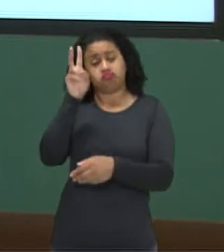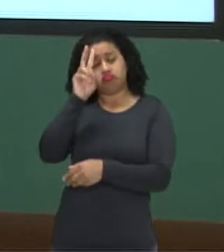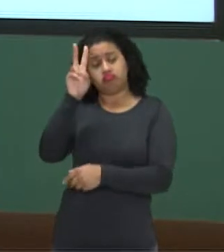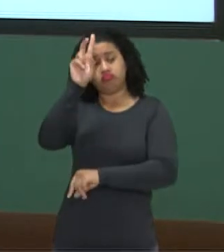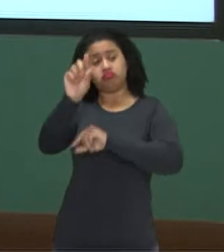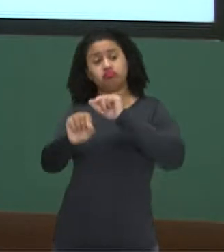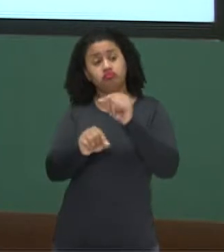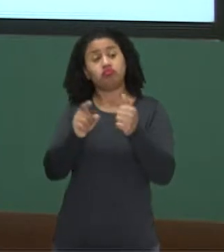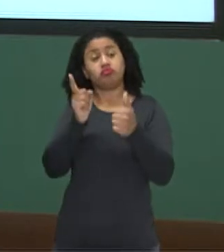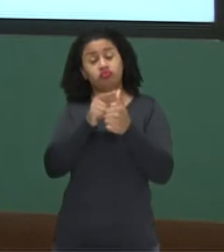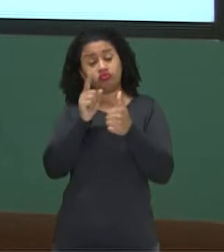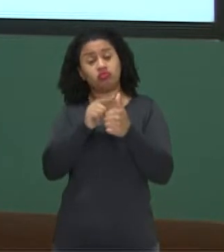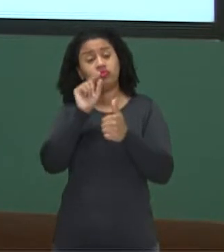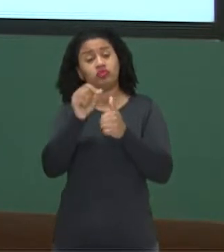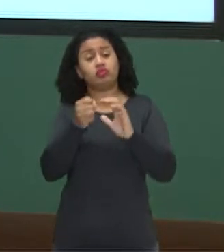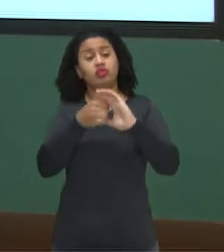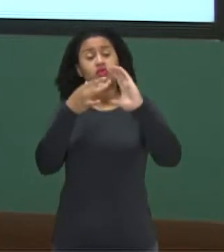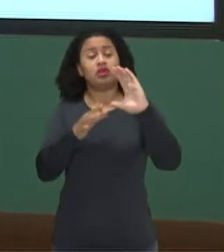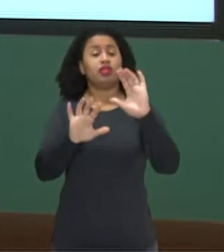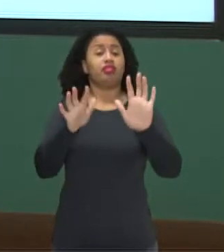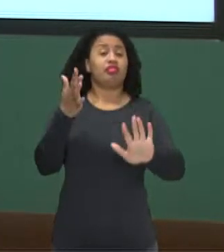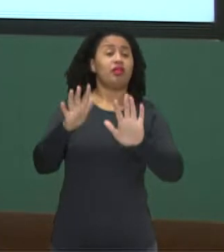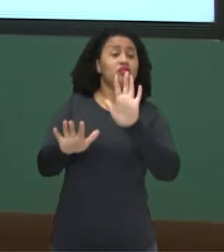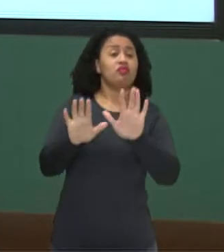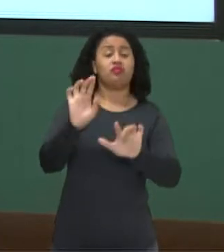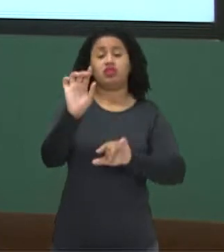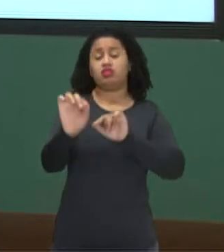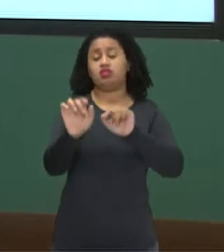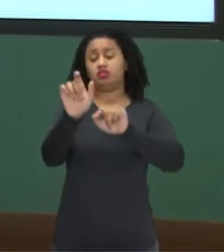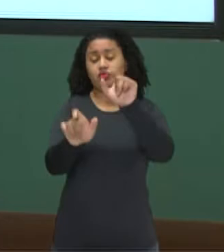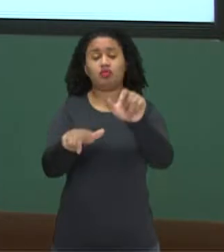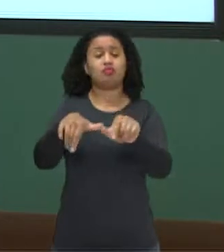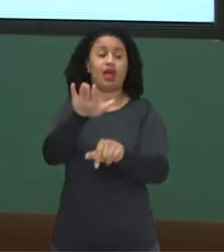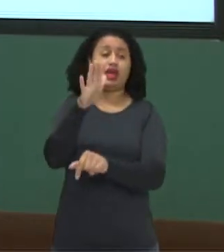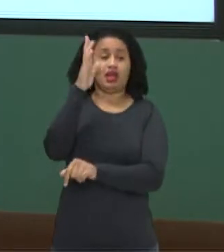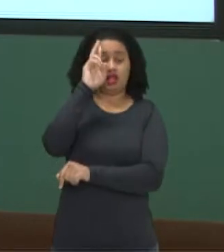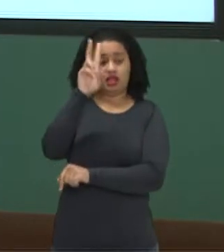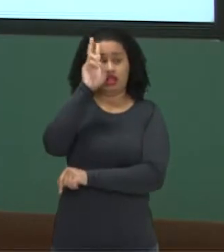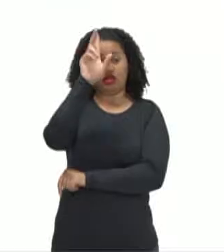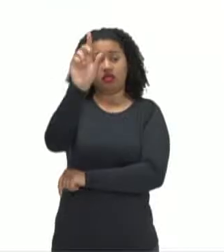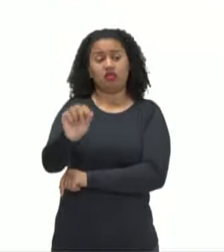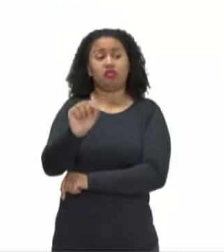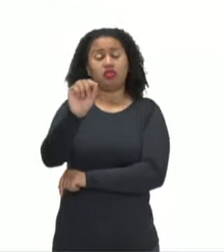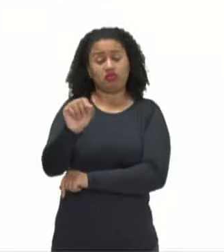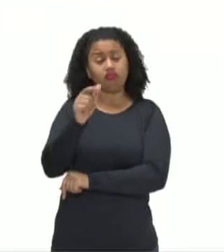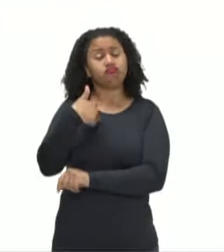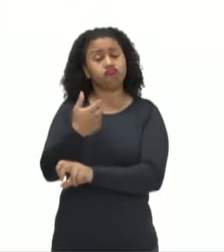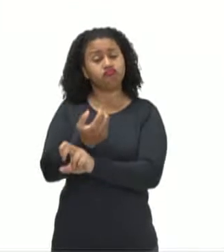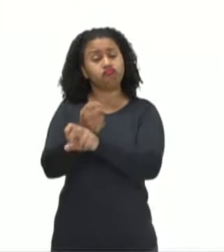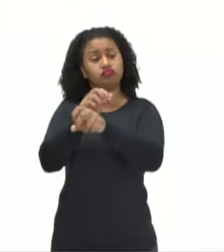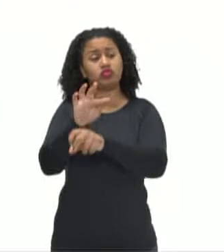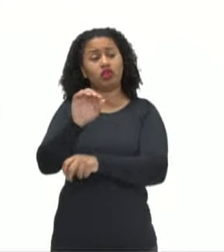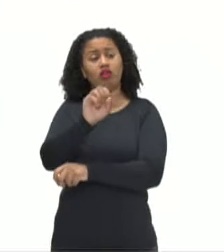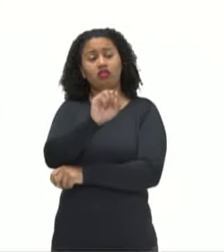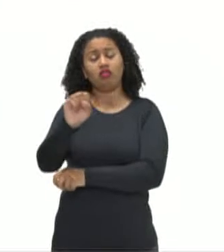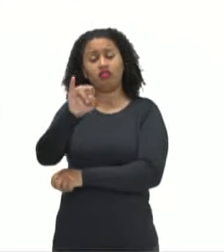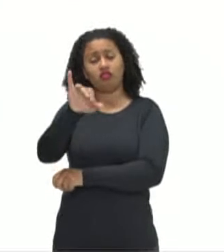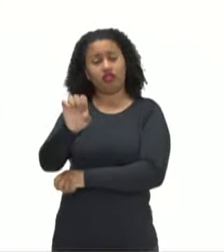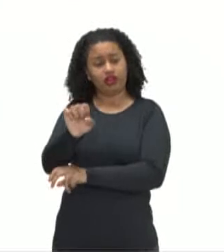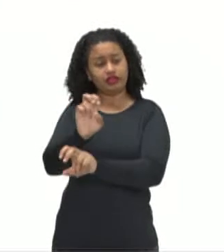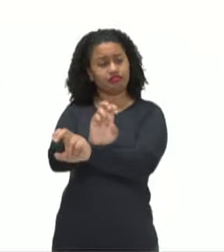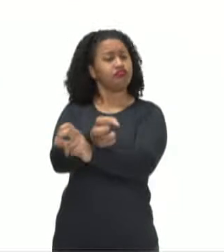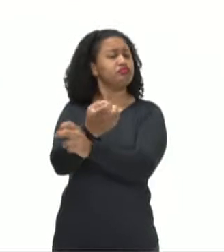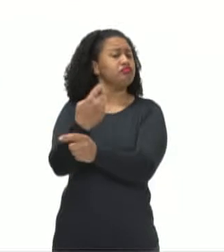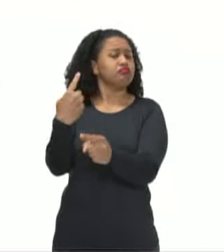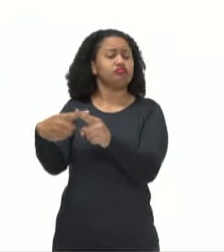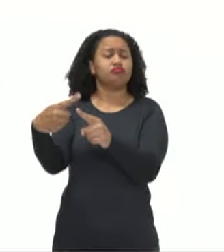que um dos elementos, talvez o que as pessoas mais lembrem, né, são os fósseis. Por que a